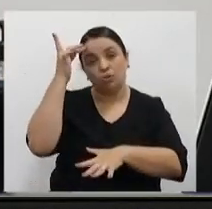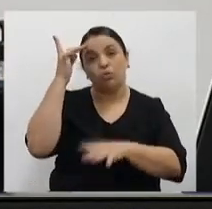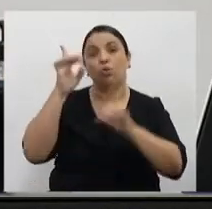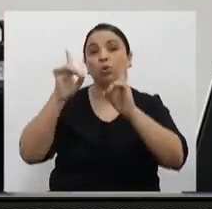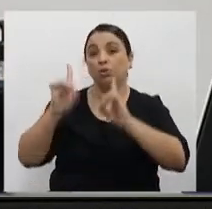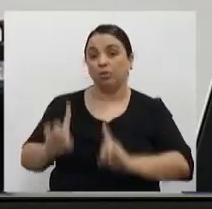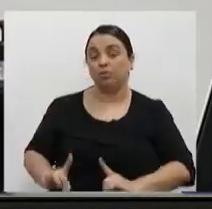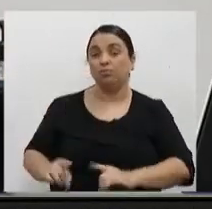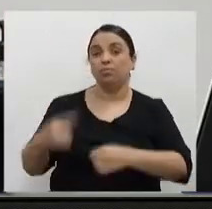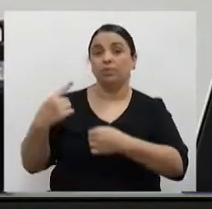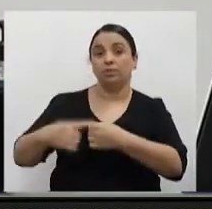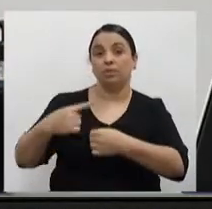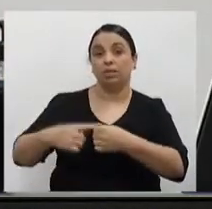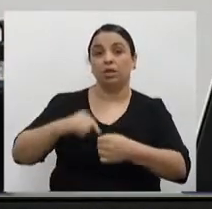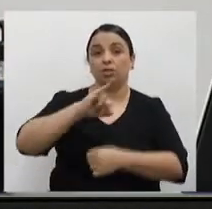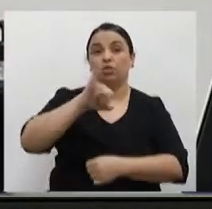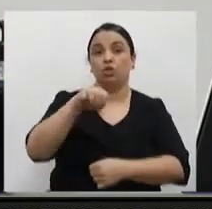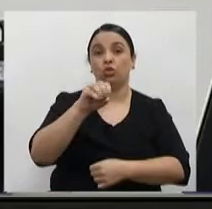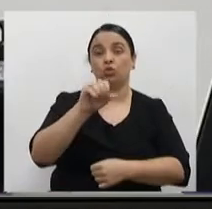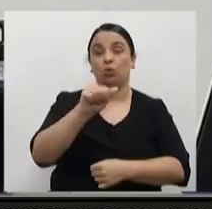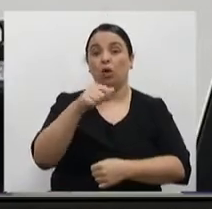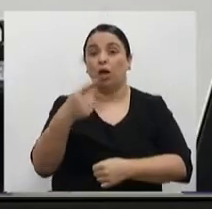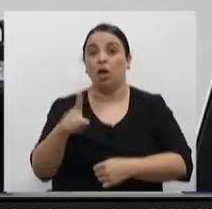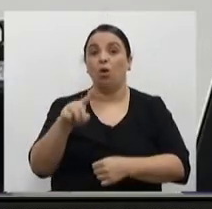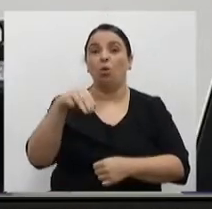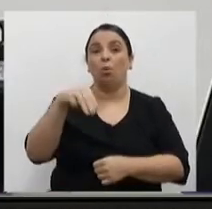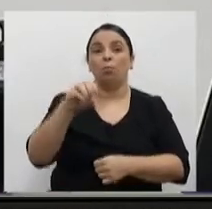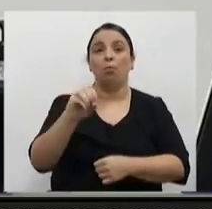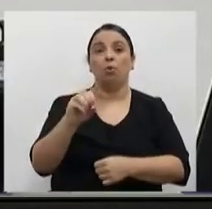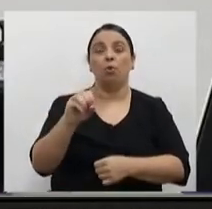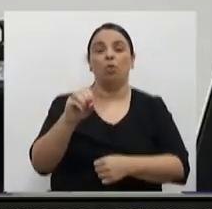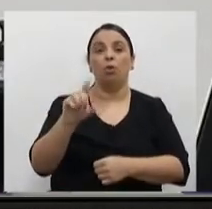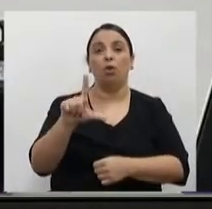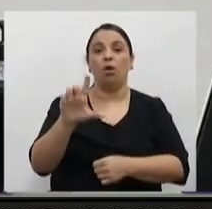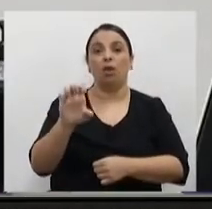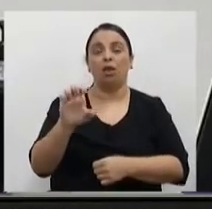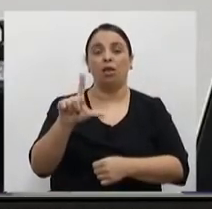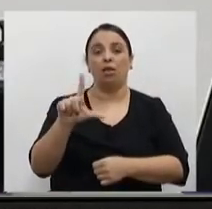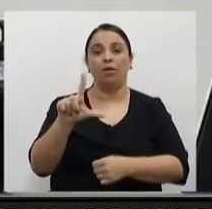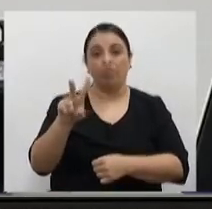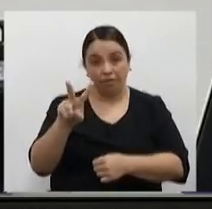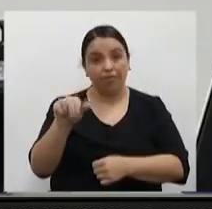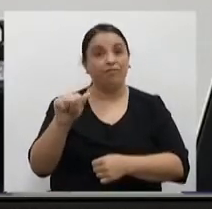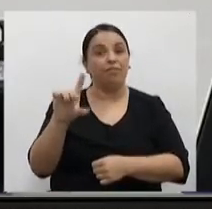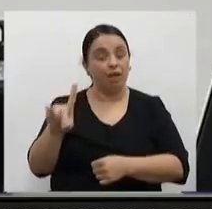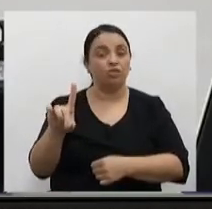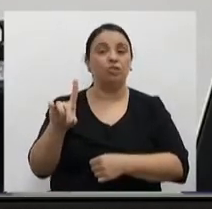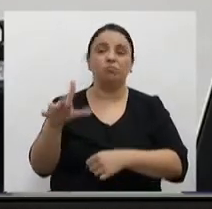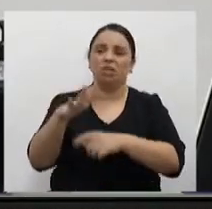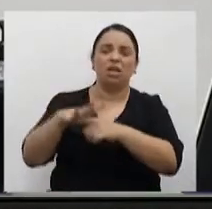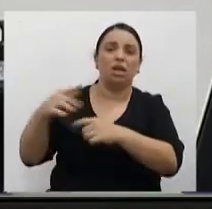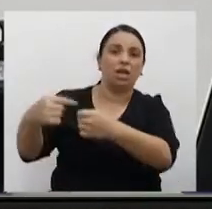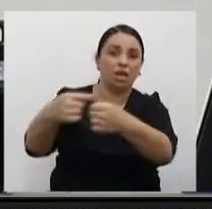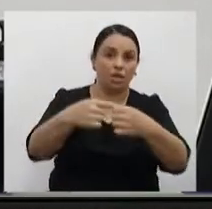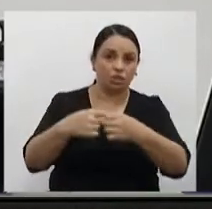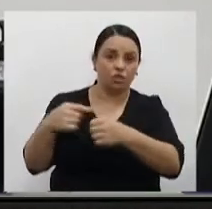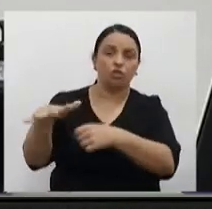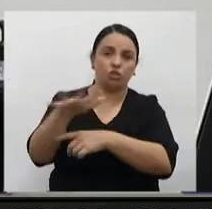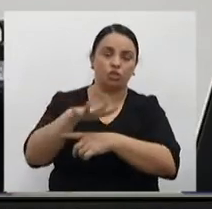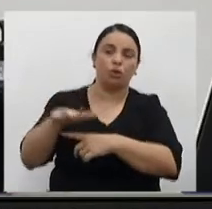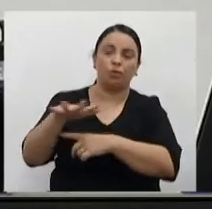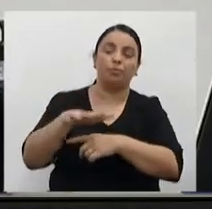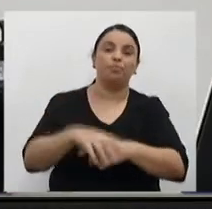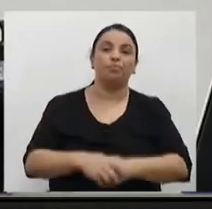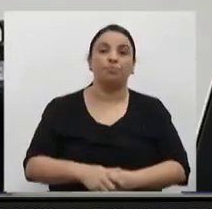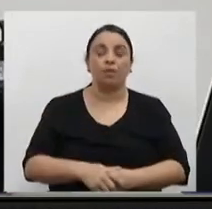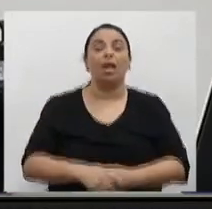João Monlevade de região. Então, nós vamos passar aí para o Elias, quero agradecer aqui também toda a equipe da TV Assembleia, né? Essa